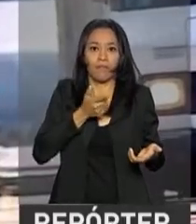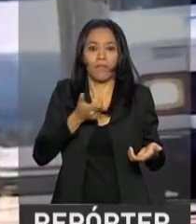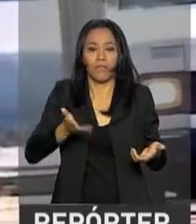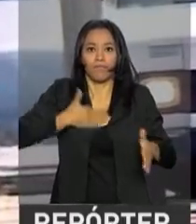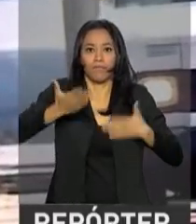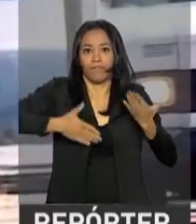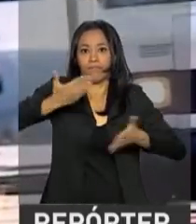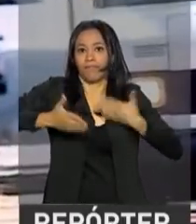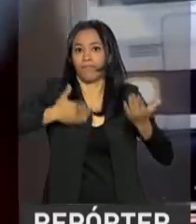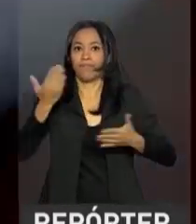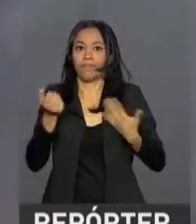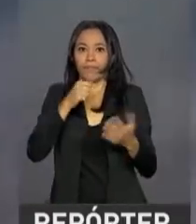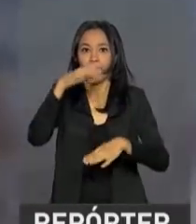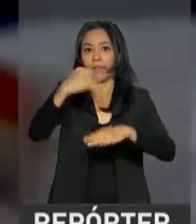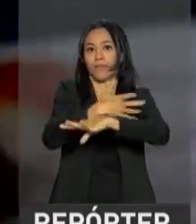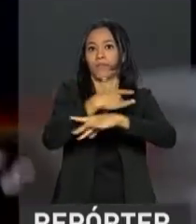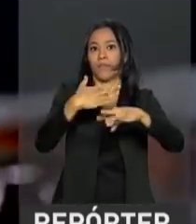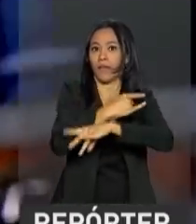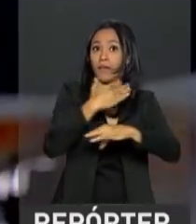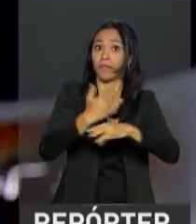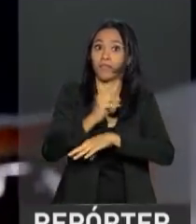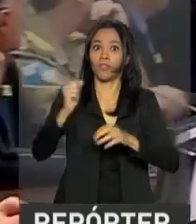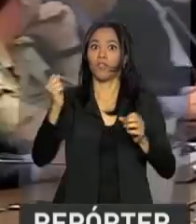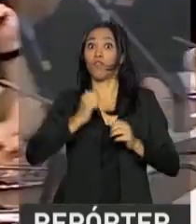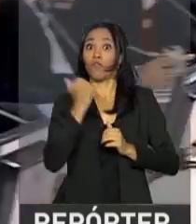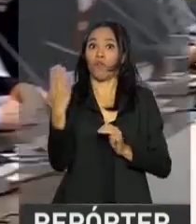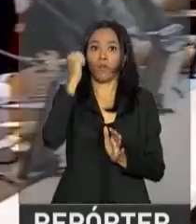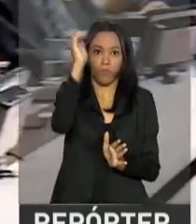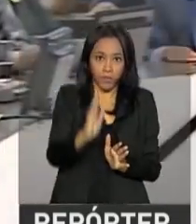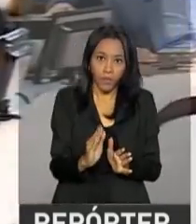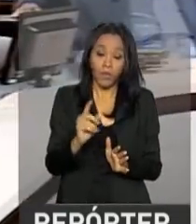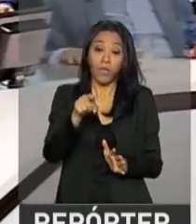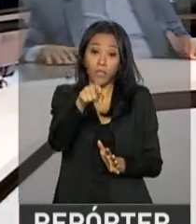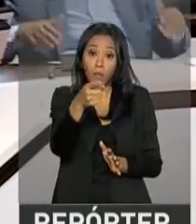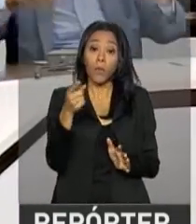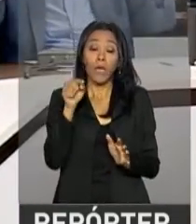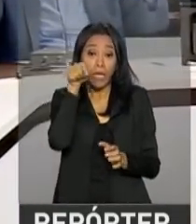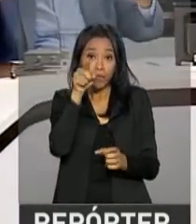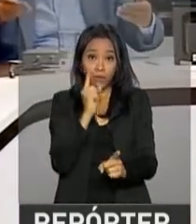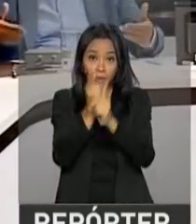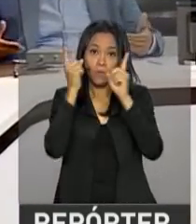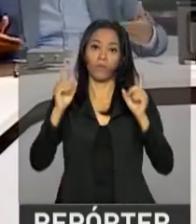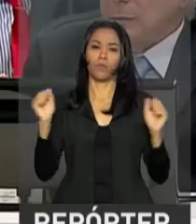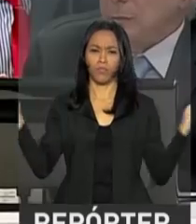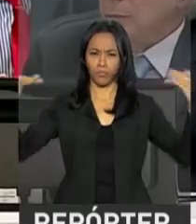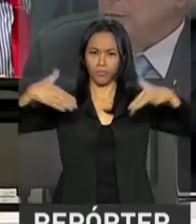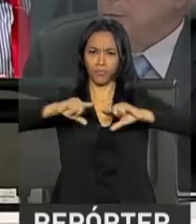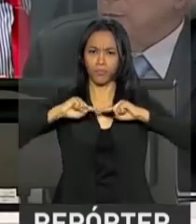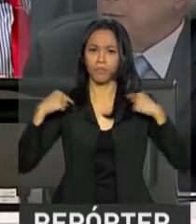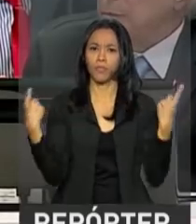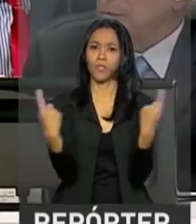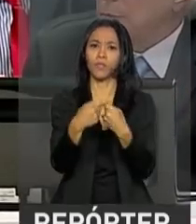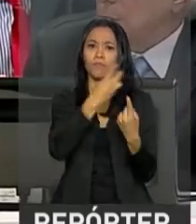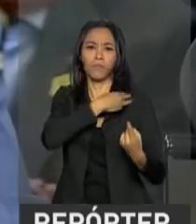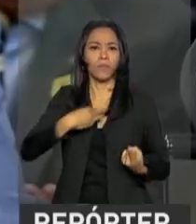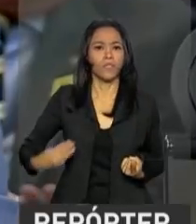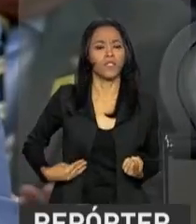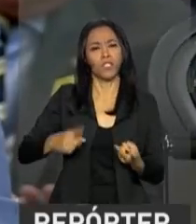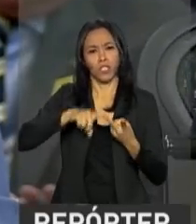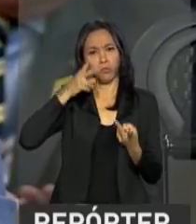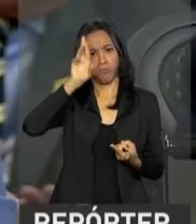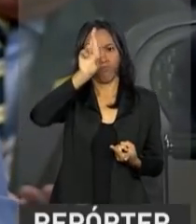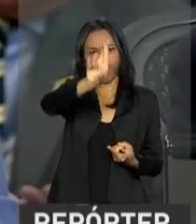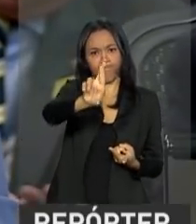e atingindo a população local no encontro que reuniu ministros e autoridades federais e do estado o